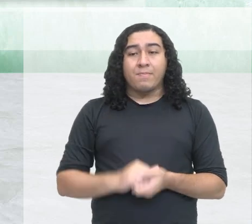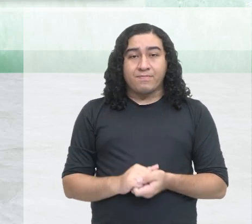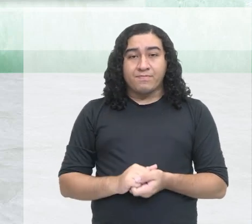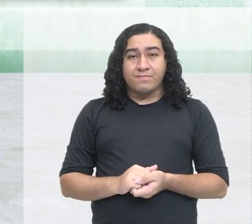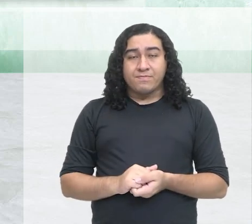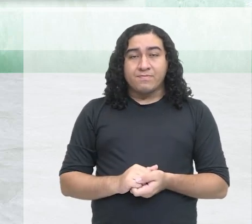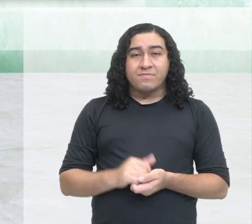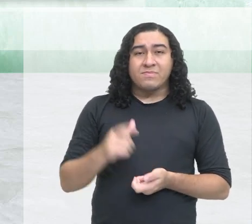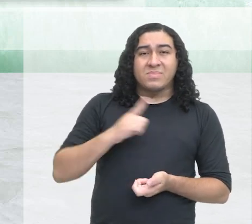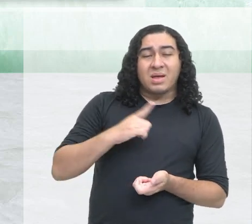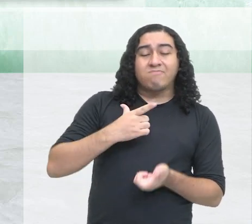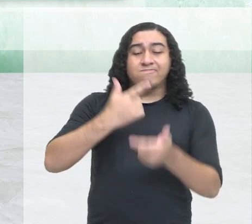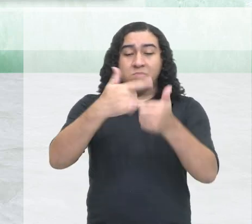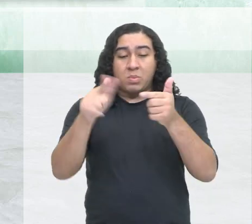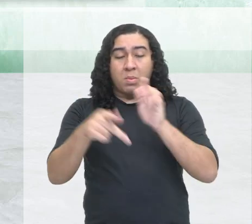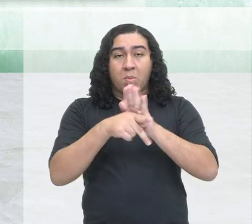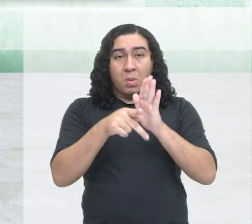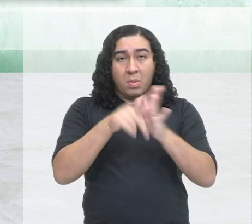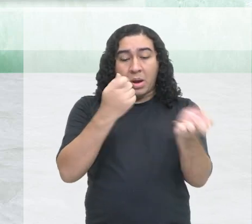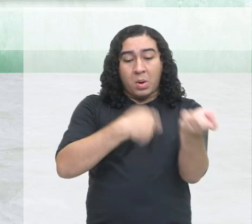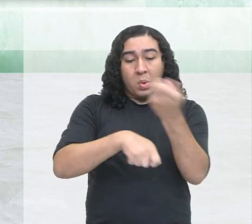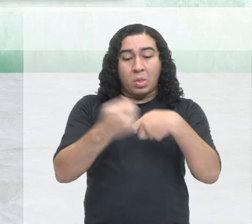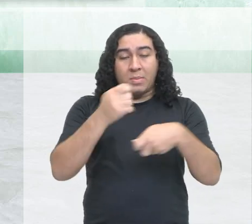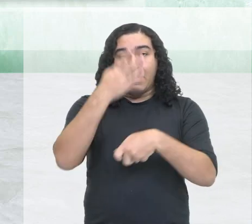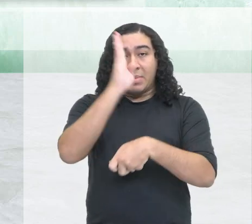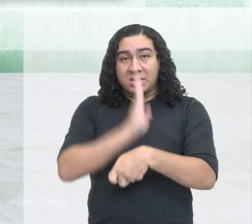estabilização da economia brasileira.